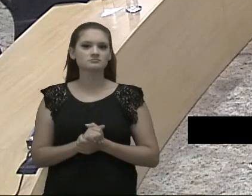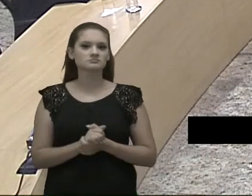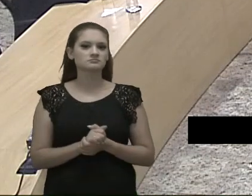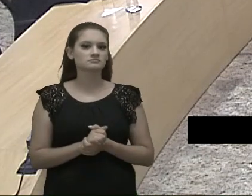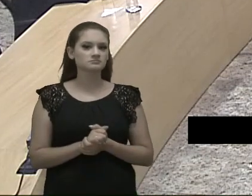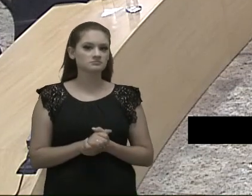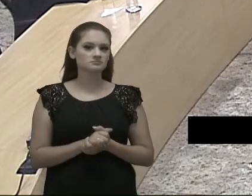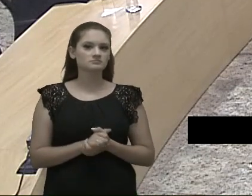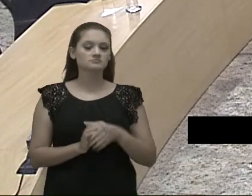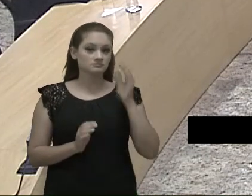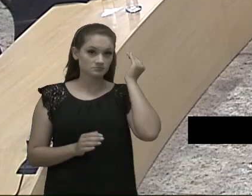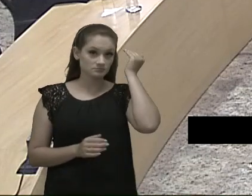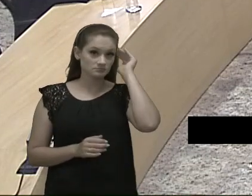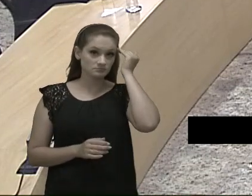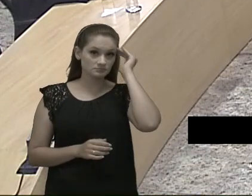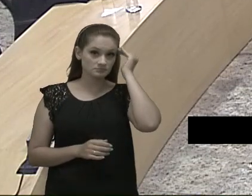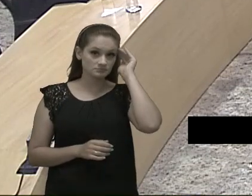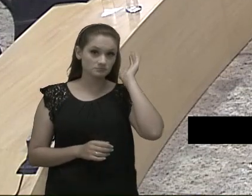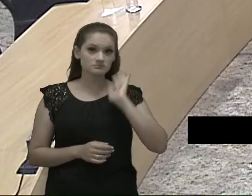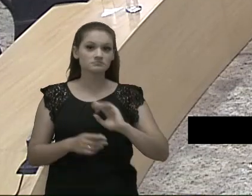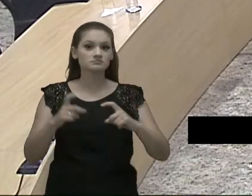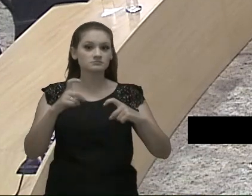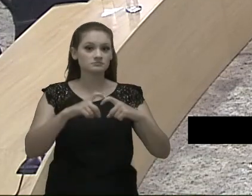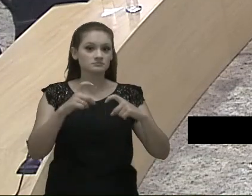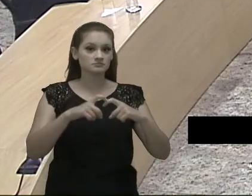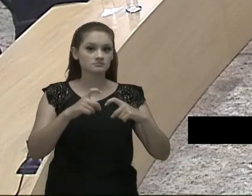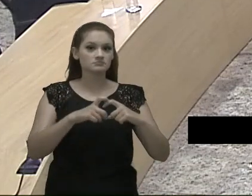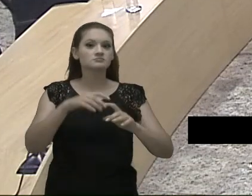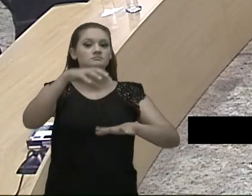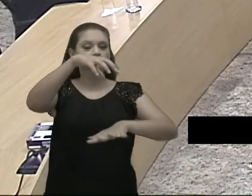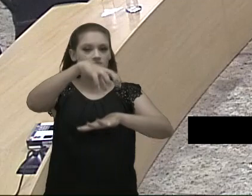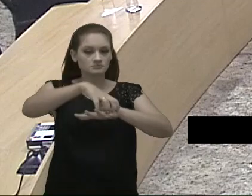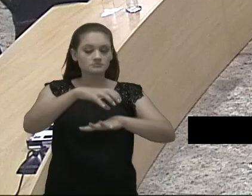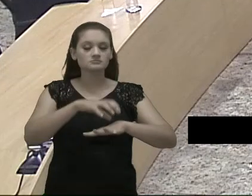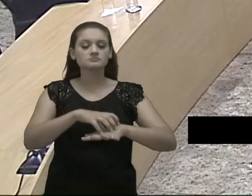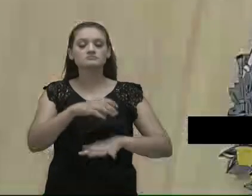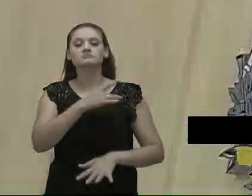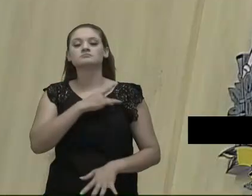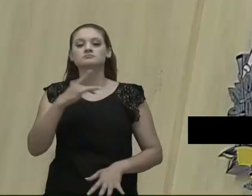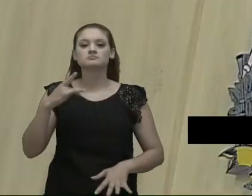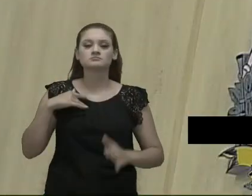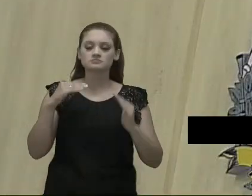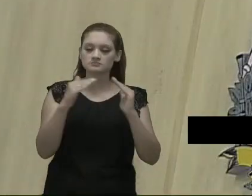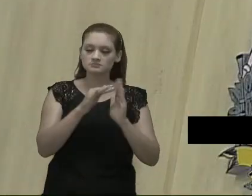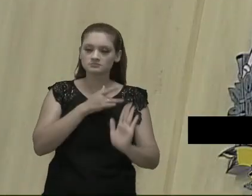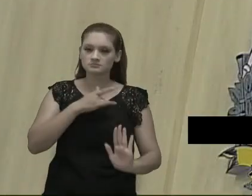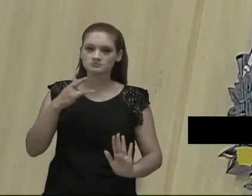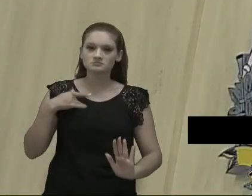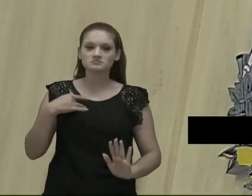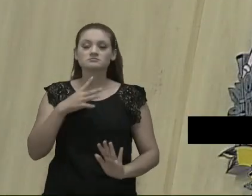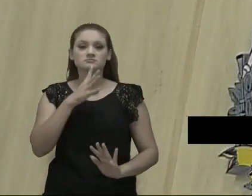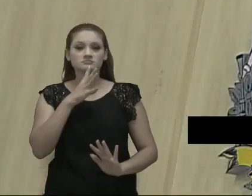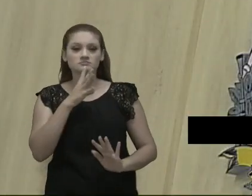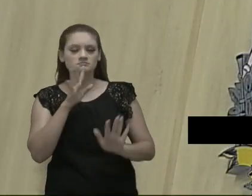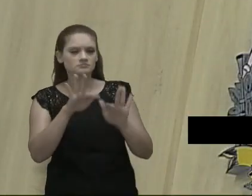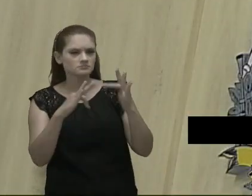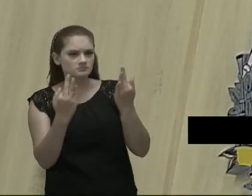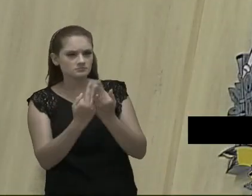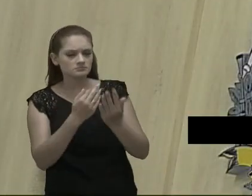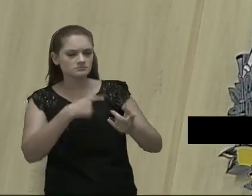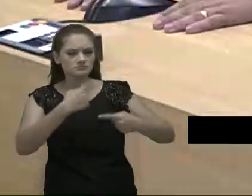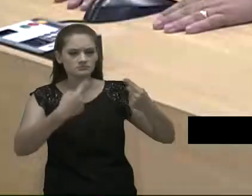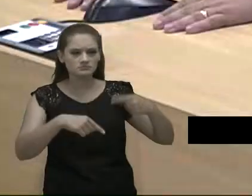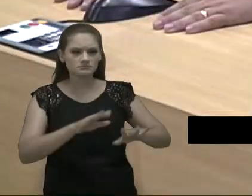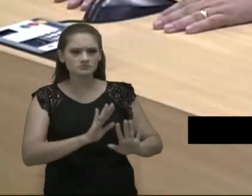entendeu? Doutor, e na UPA Santa Helena, tem alguma pessoa que o senhor conhece que seja saiba, parente de algum agente público